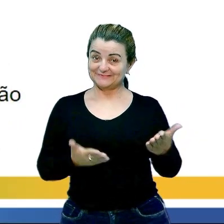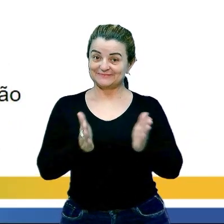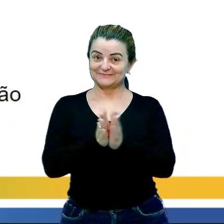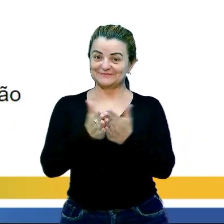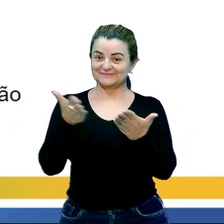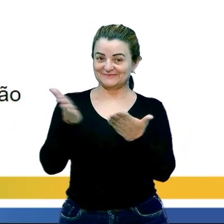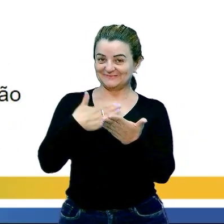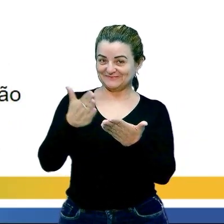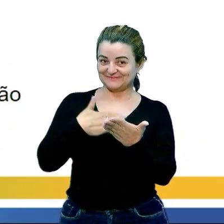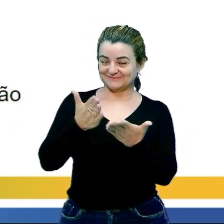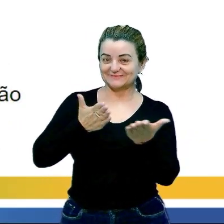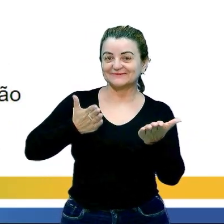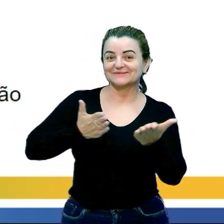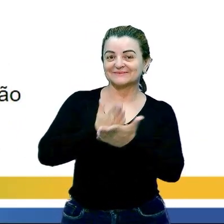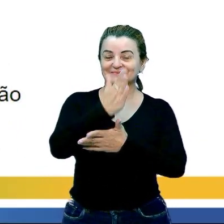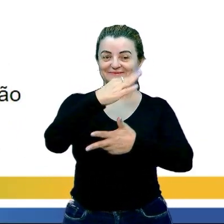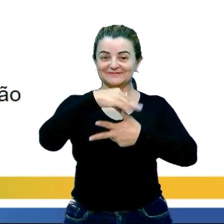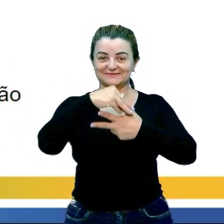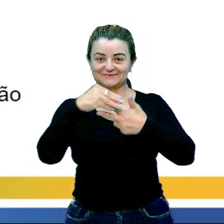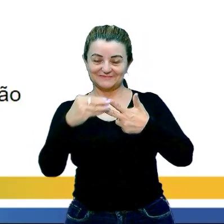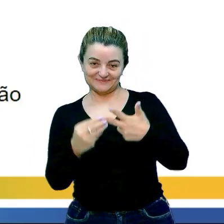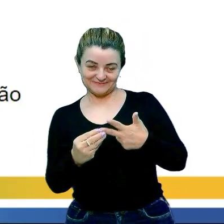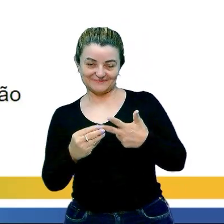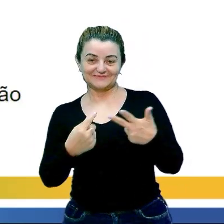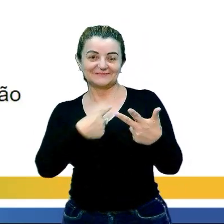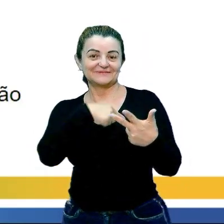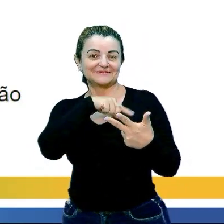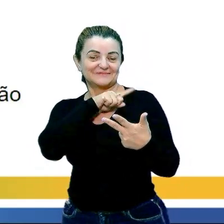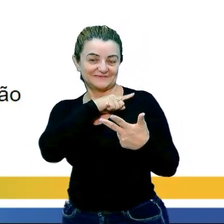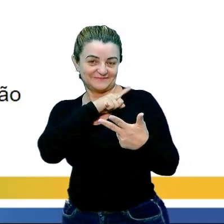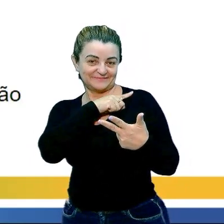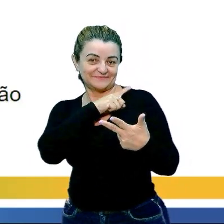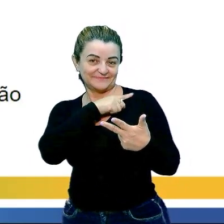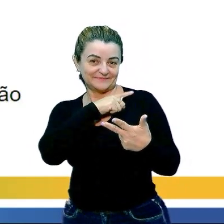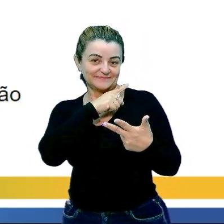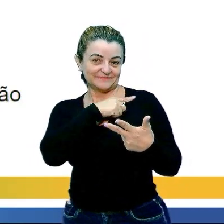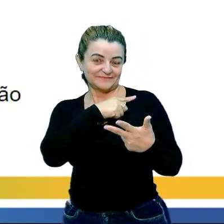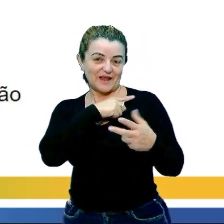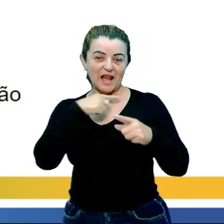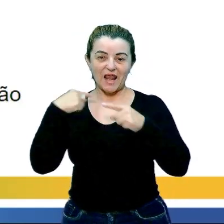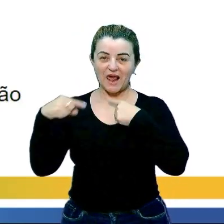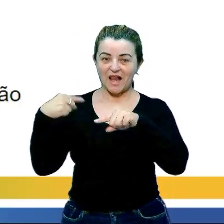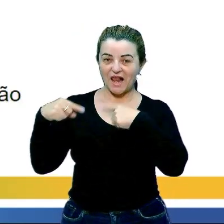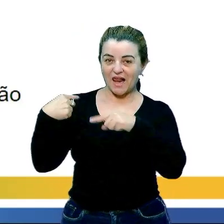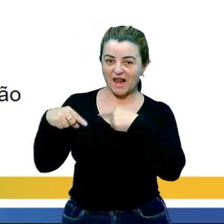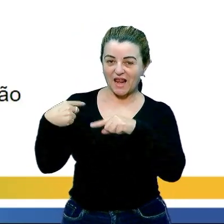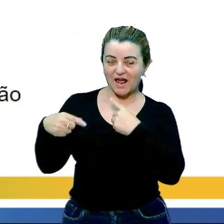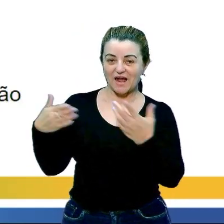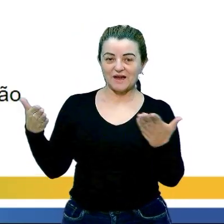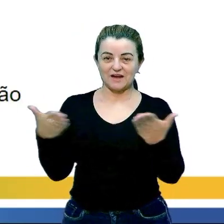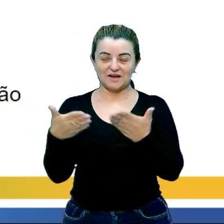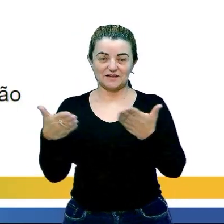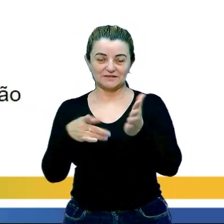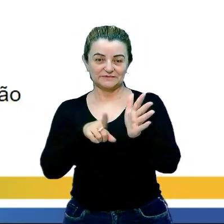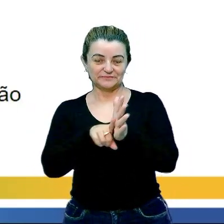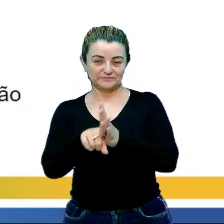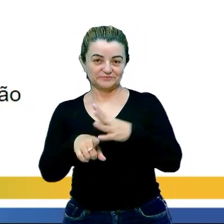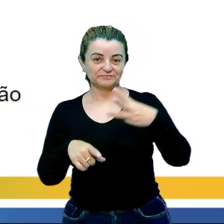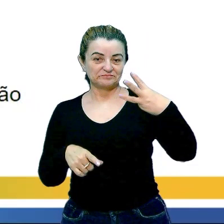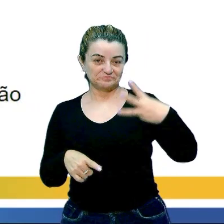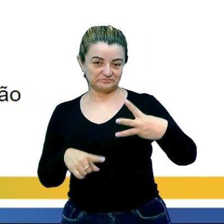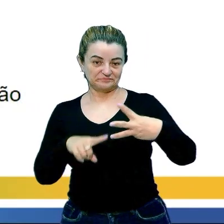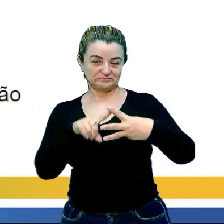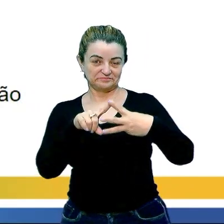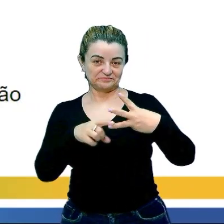livro do A Prova Enem, do primeiro ano, né, e vamos discutir um pouco a questão de número 3,